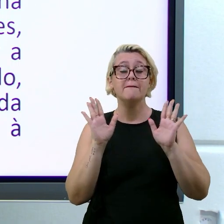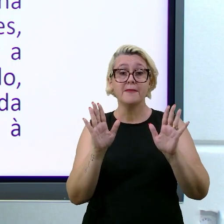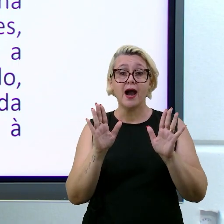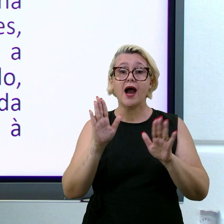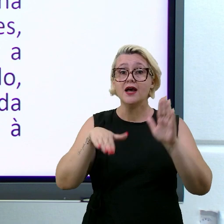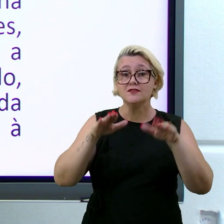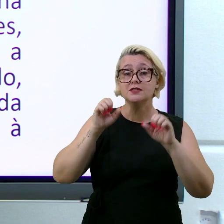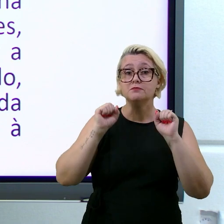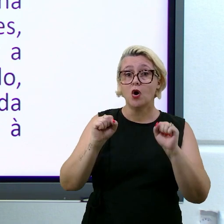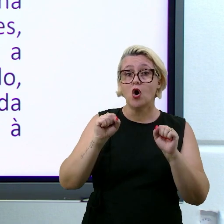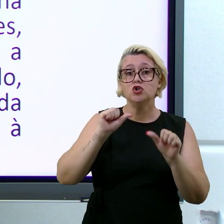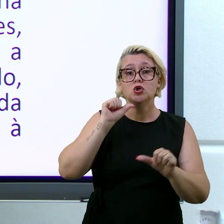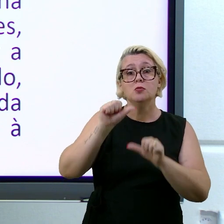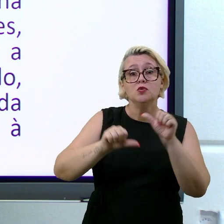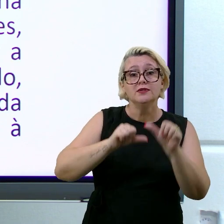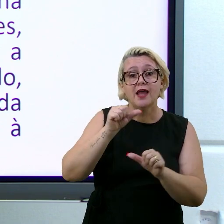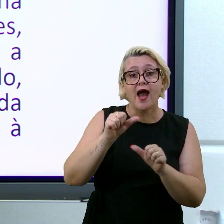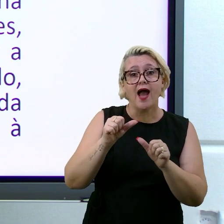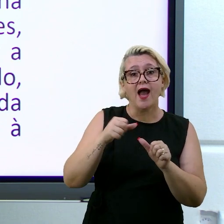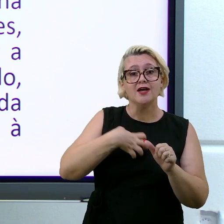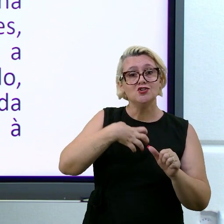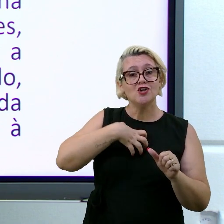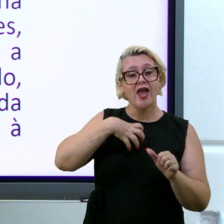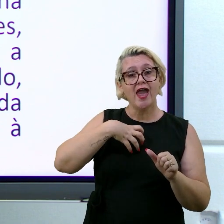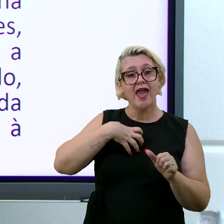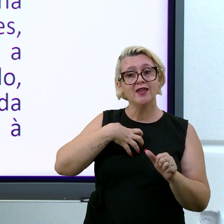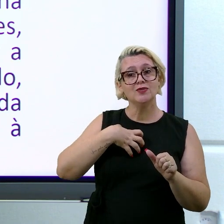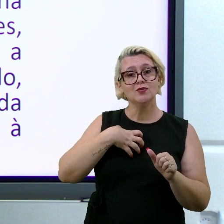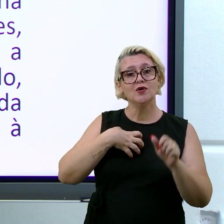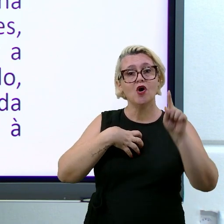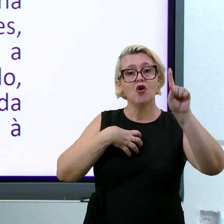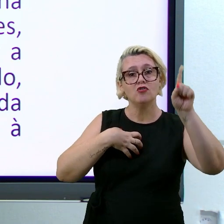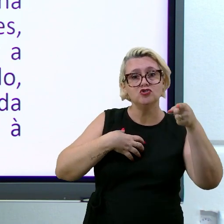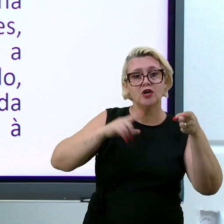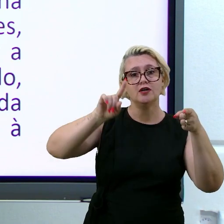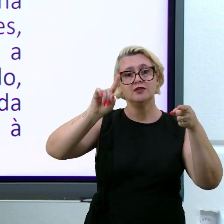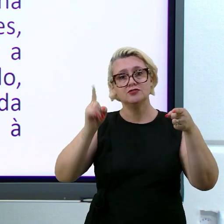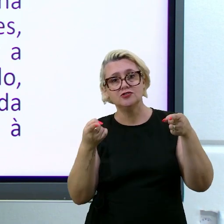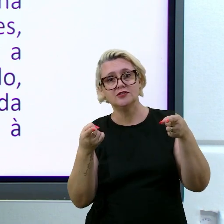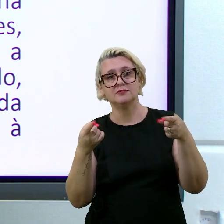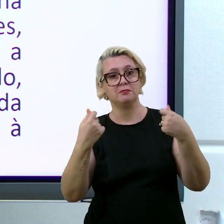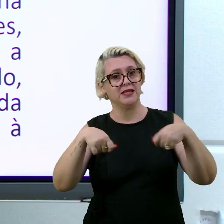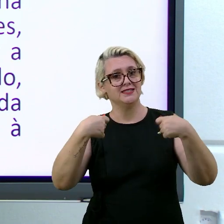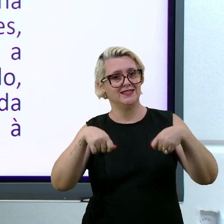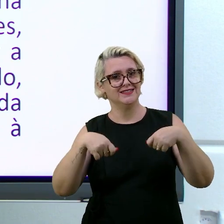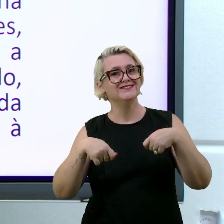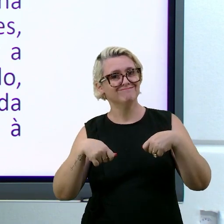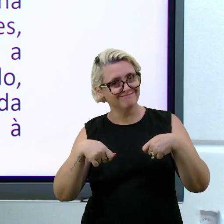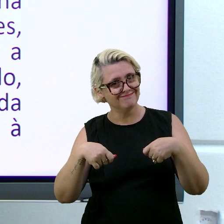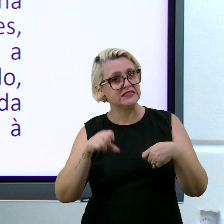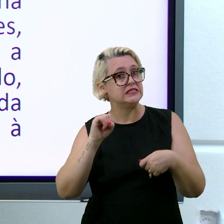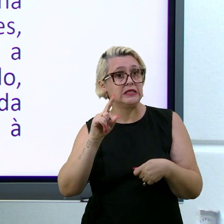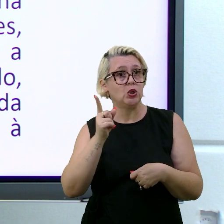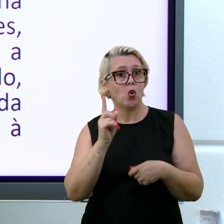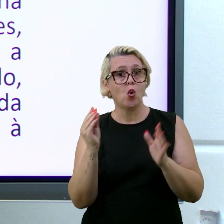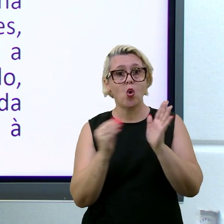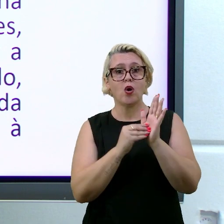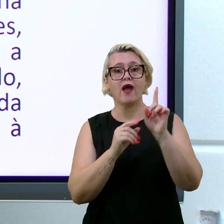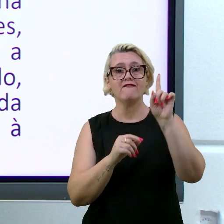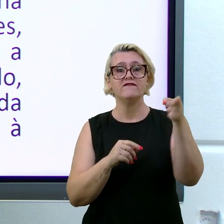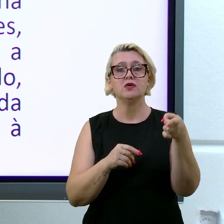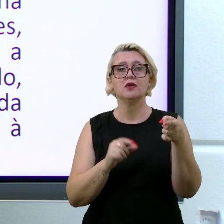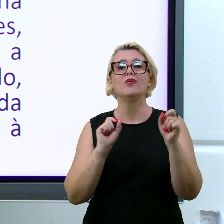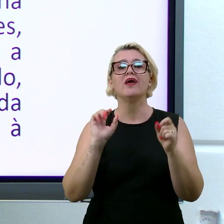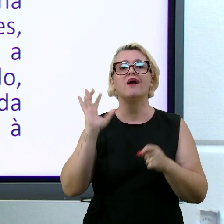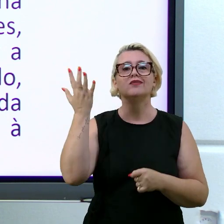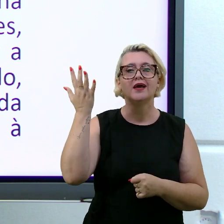às vezes, vocês criam a mesma situação e essa situação precisa de uma vírgula. E se eu não colocar a vírgula, professor, o